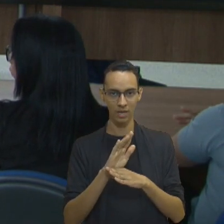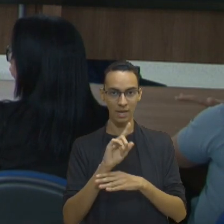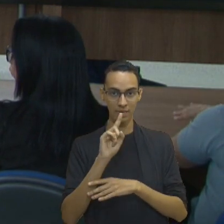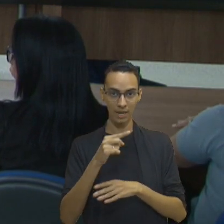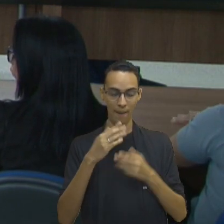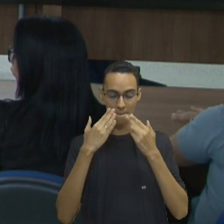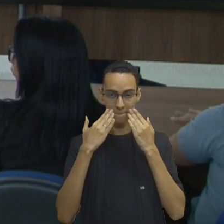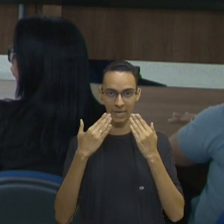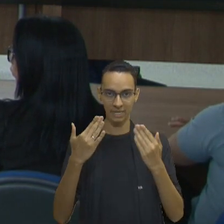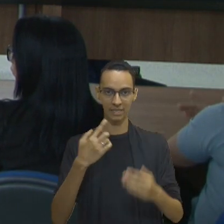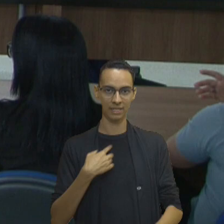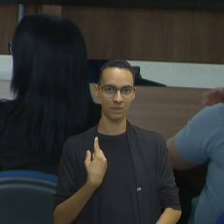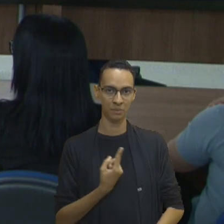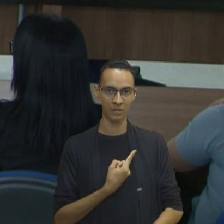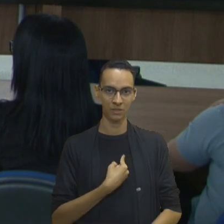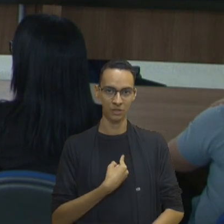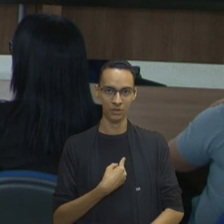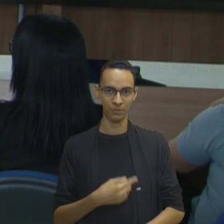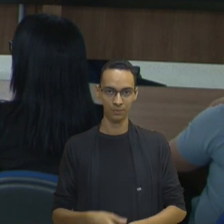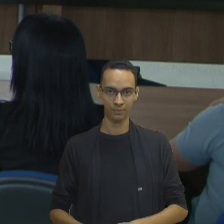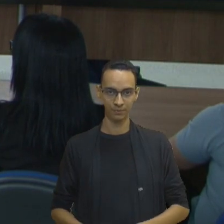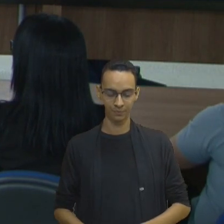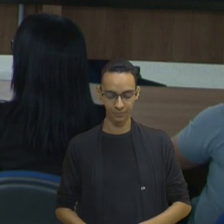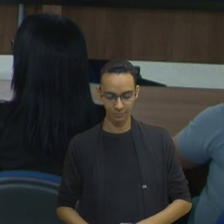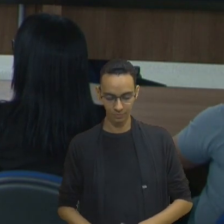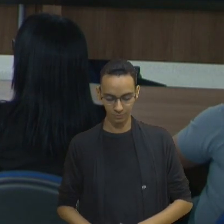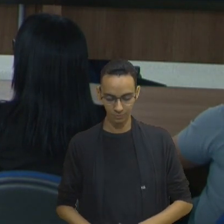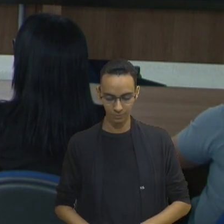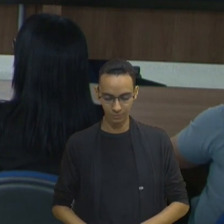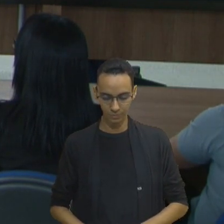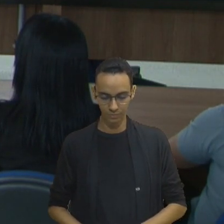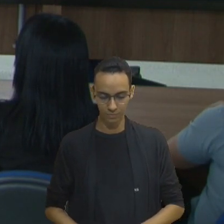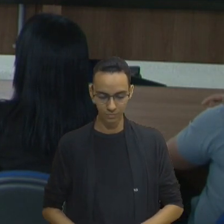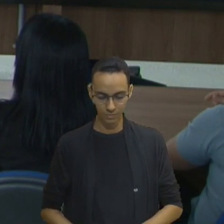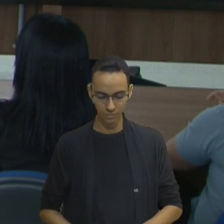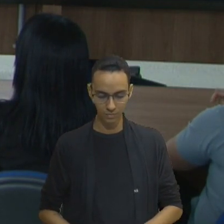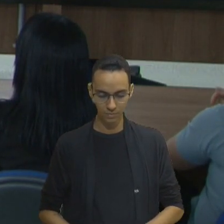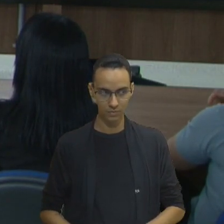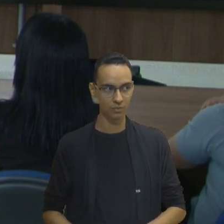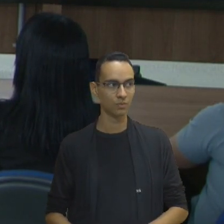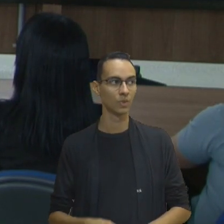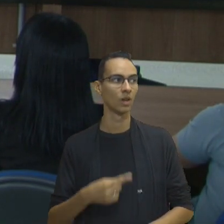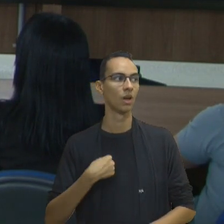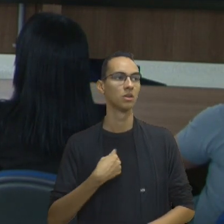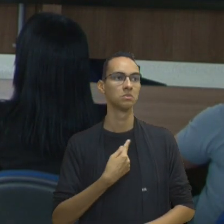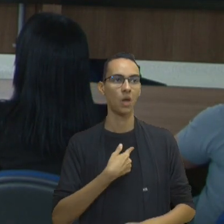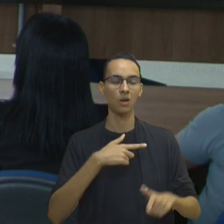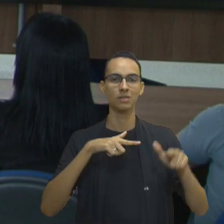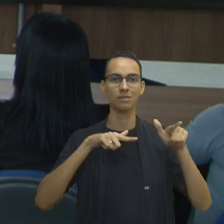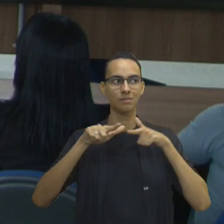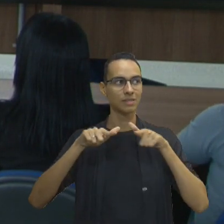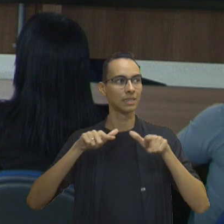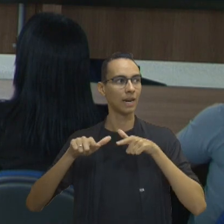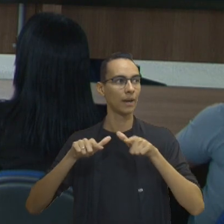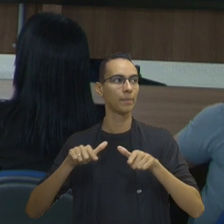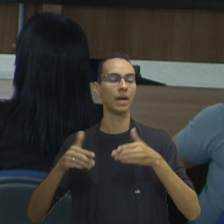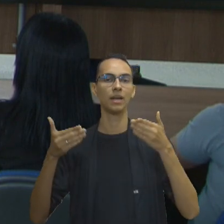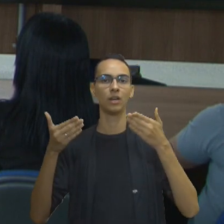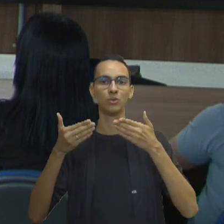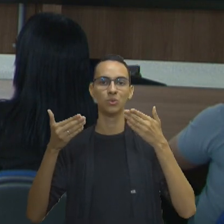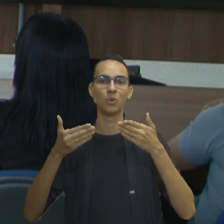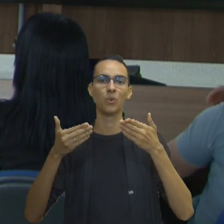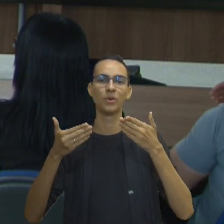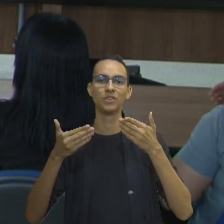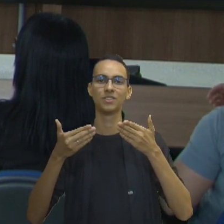será possível a implementação dessas duas coisas. Bom, nós estamos trabalhando com a realidade hoje que ainda não